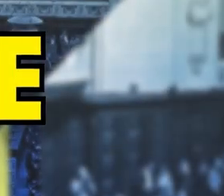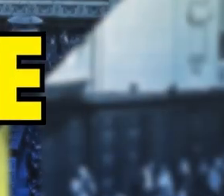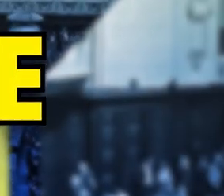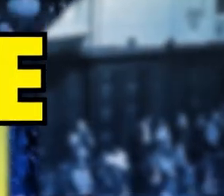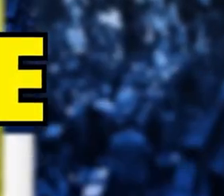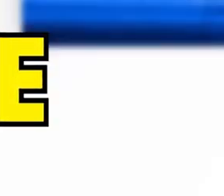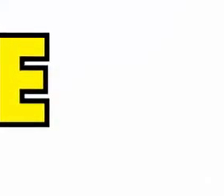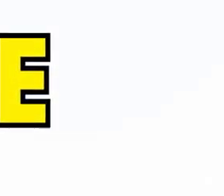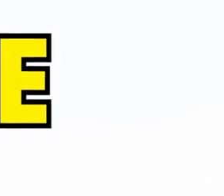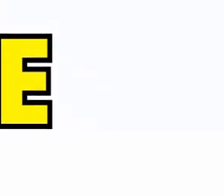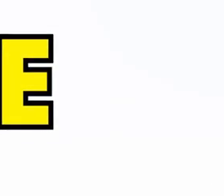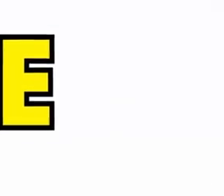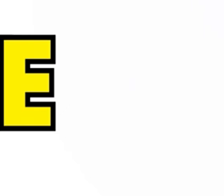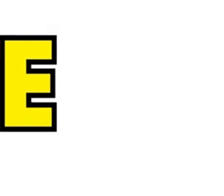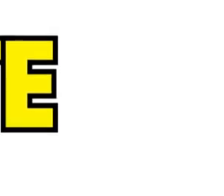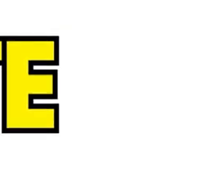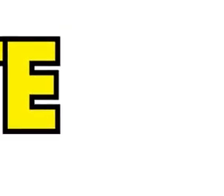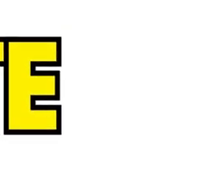Tchau,